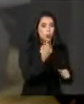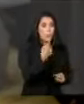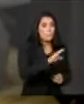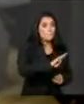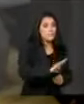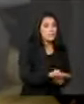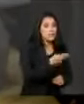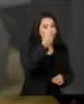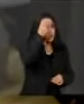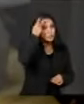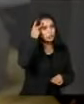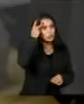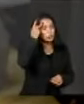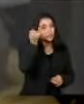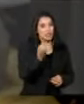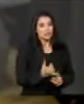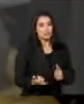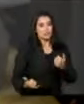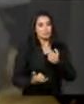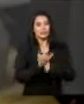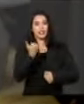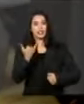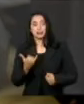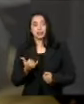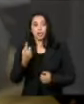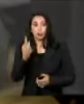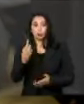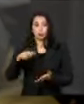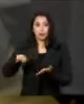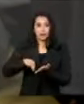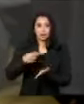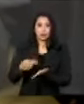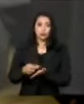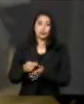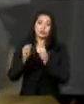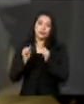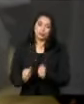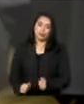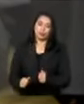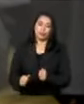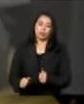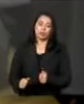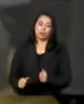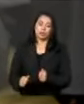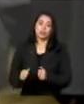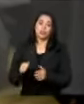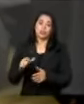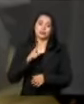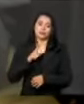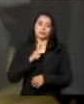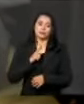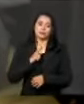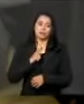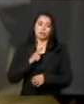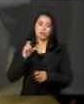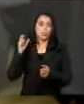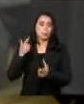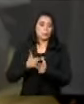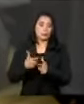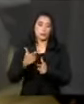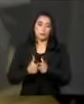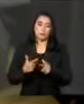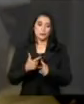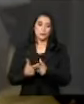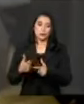uma imperícia numa cirurgia, perde a sua licença. O judiciário não pode ser avaliado por outra regra. Pode